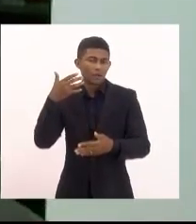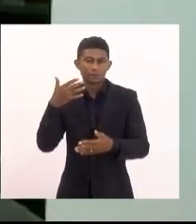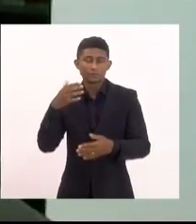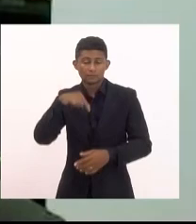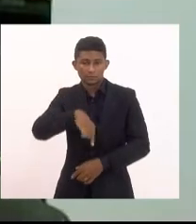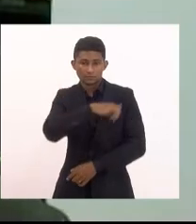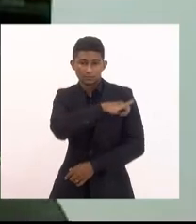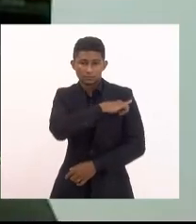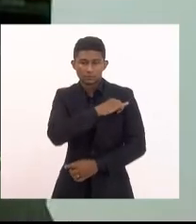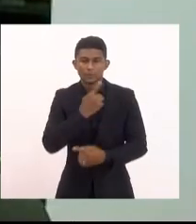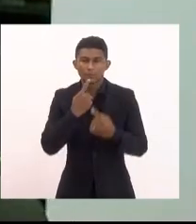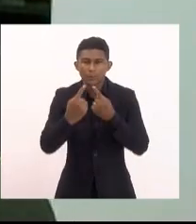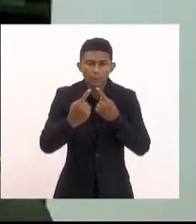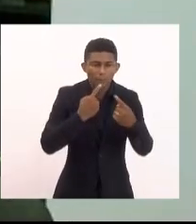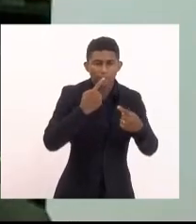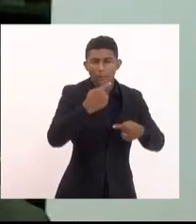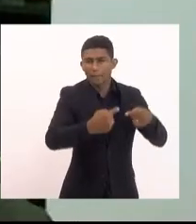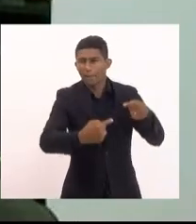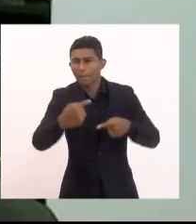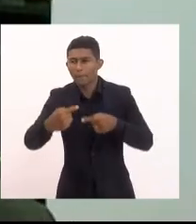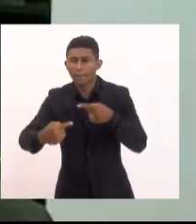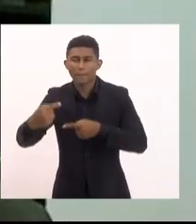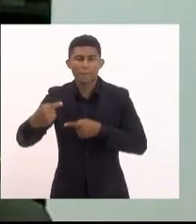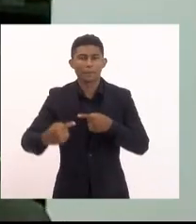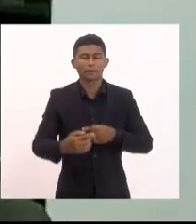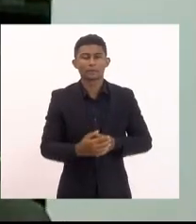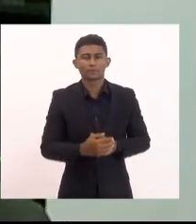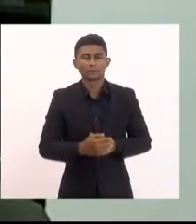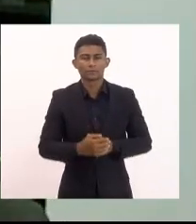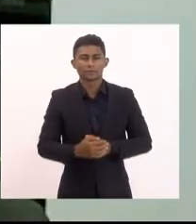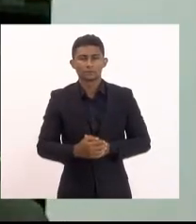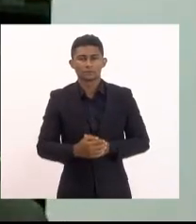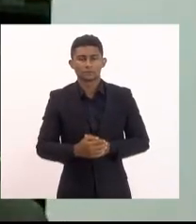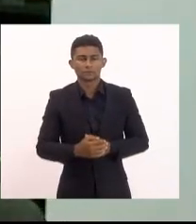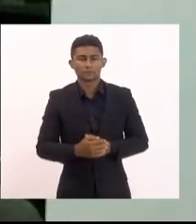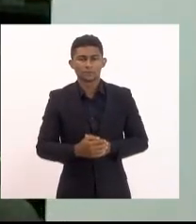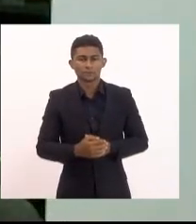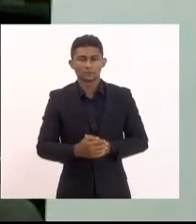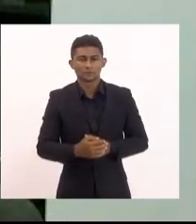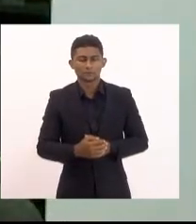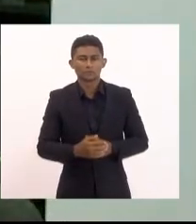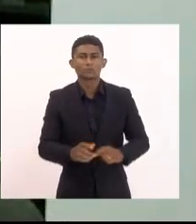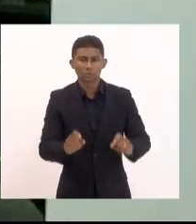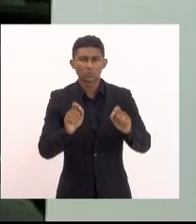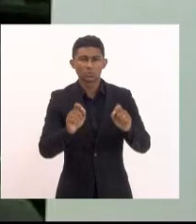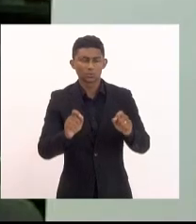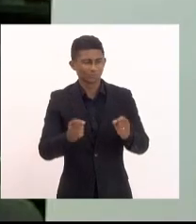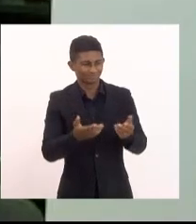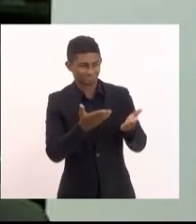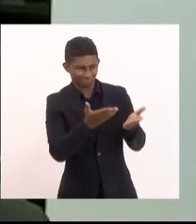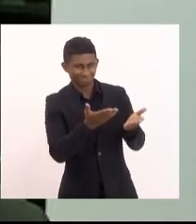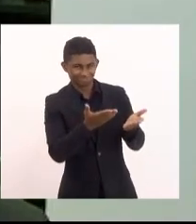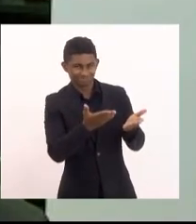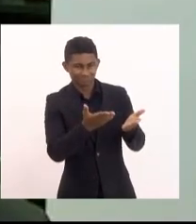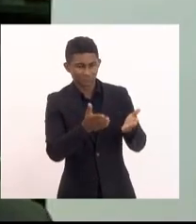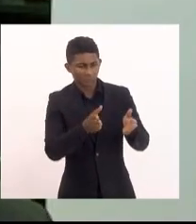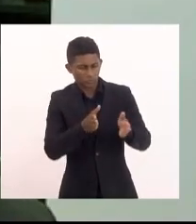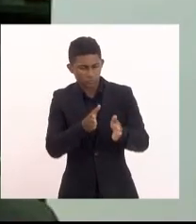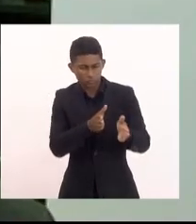discute a importância do corredor do eixo